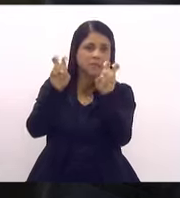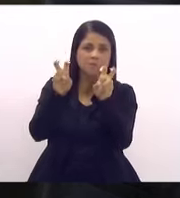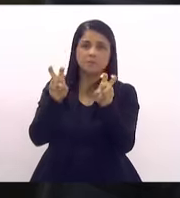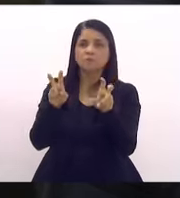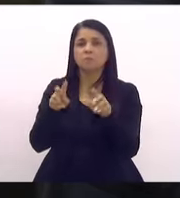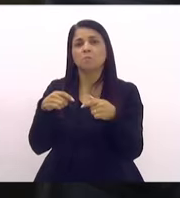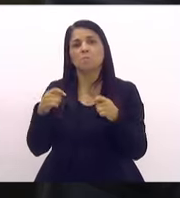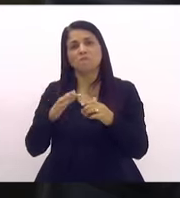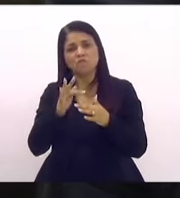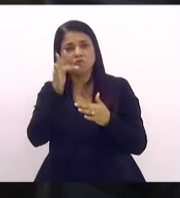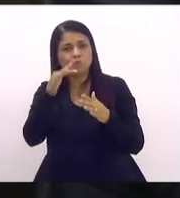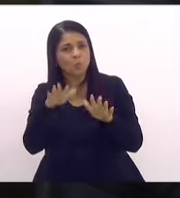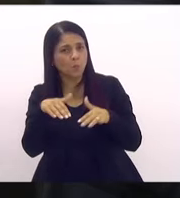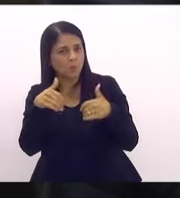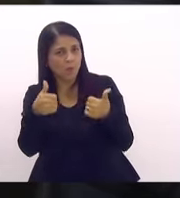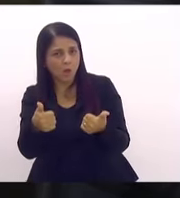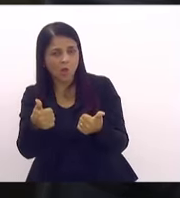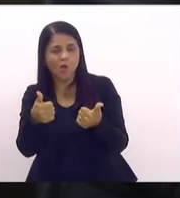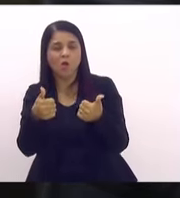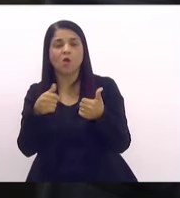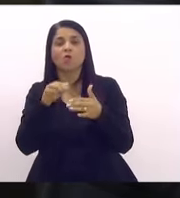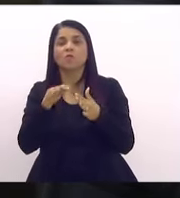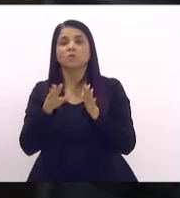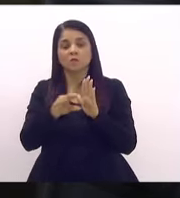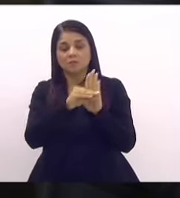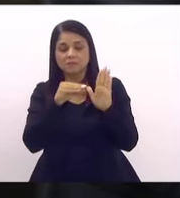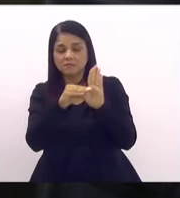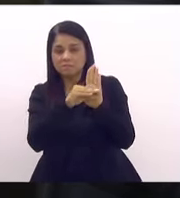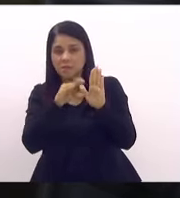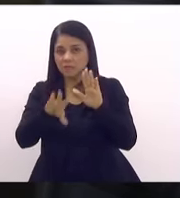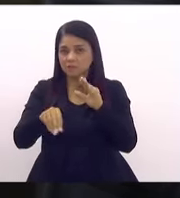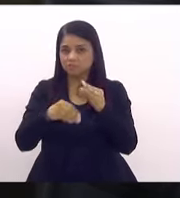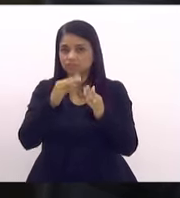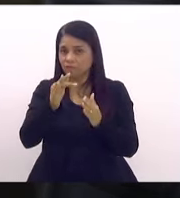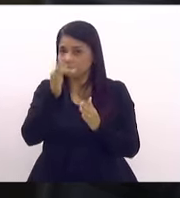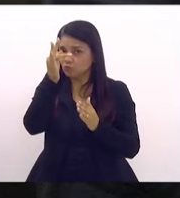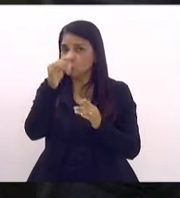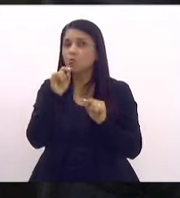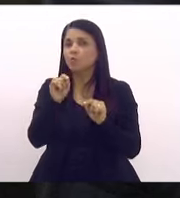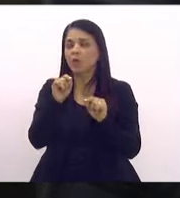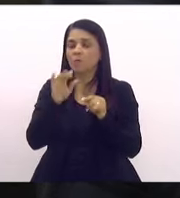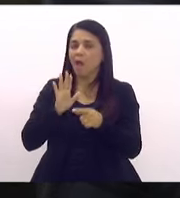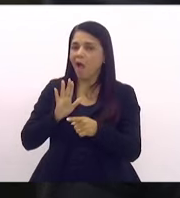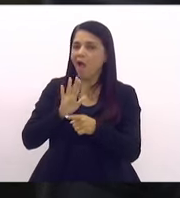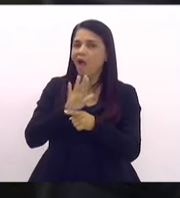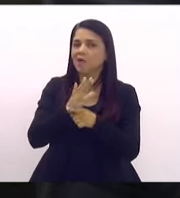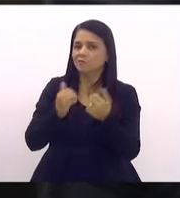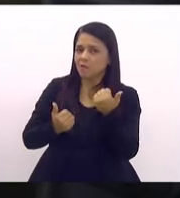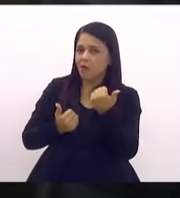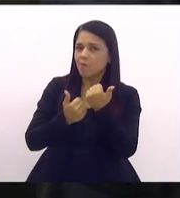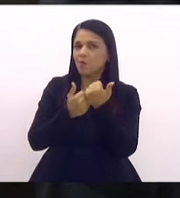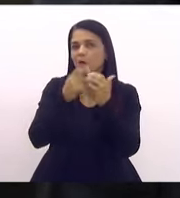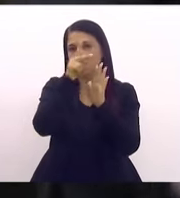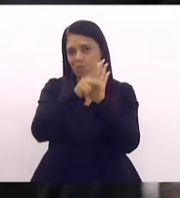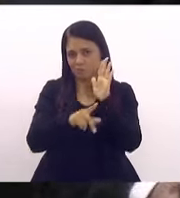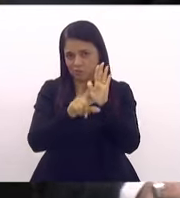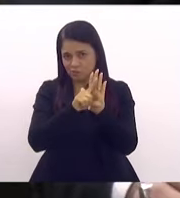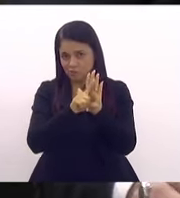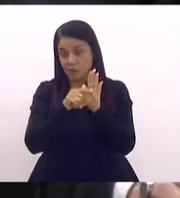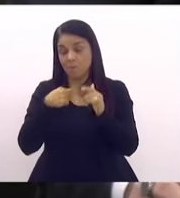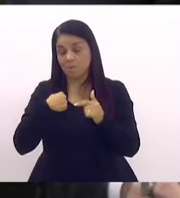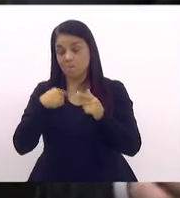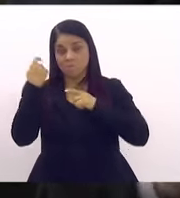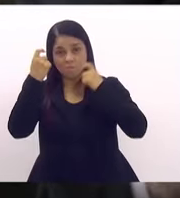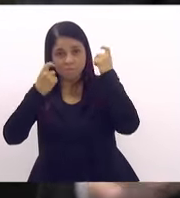Então, o intuito, né, das emendas que fiz foi para contribuir com o projeto. A minha